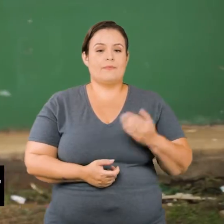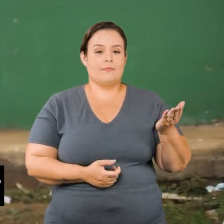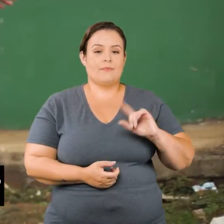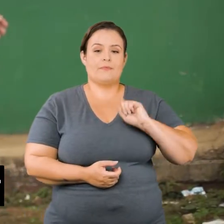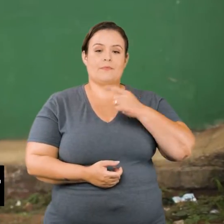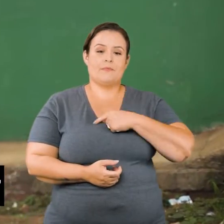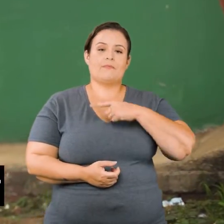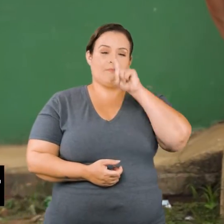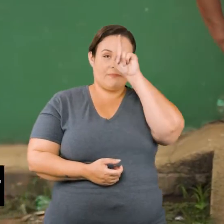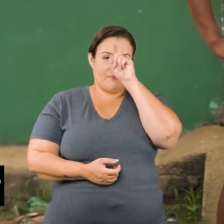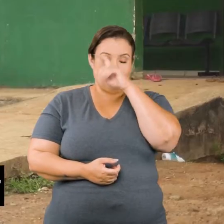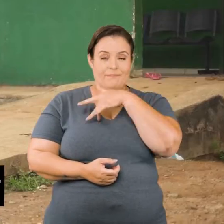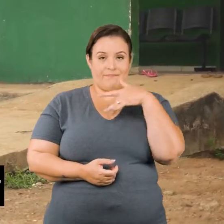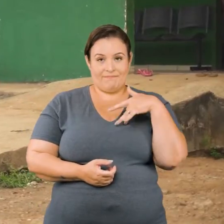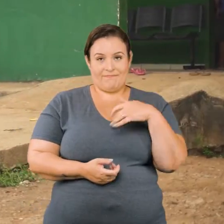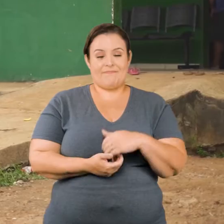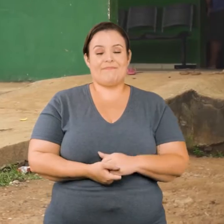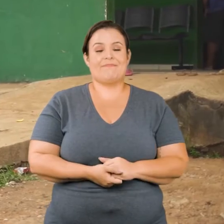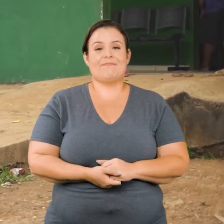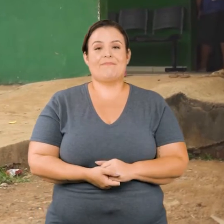Esse é o nosso postinho de saúde da aldeia.